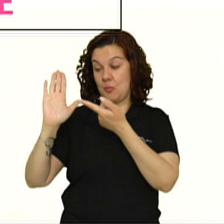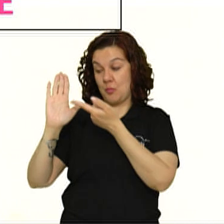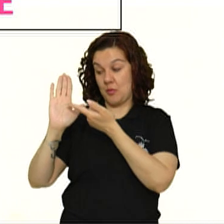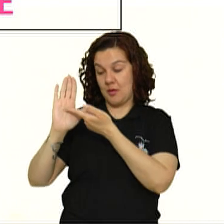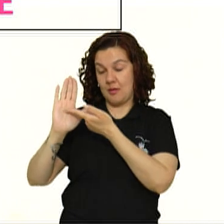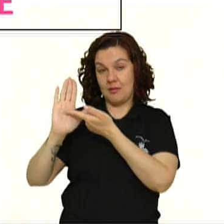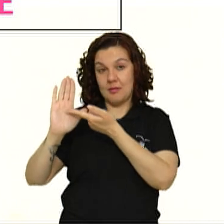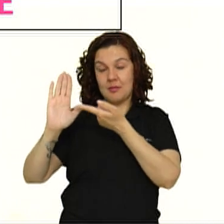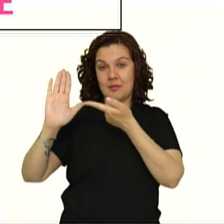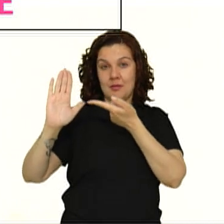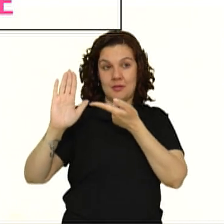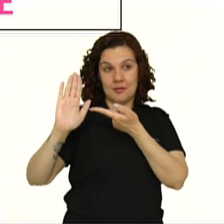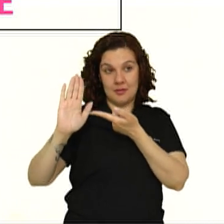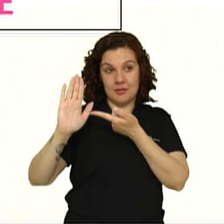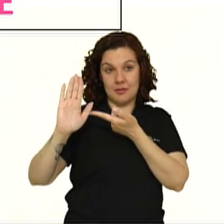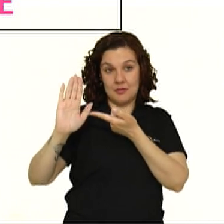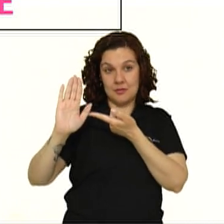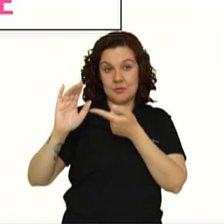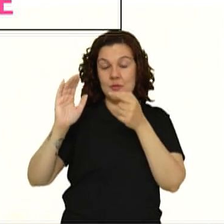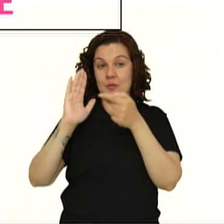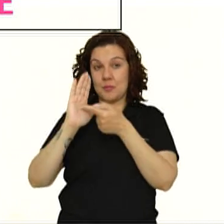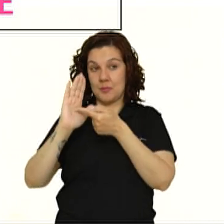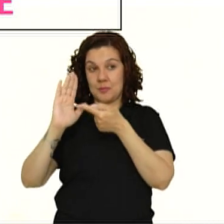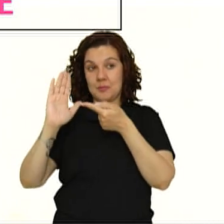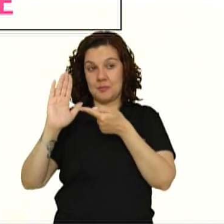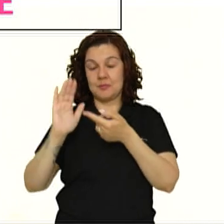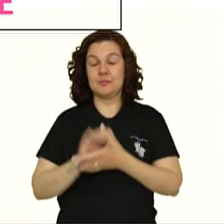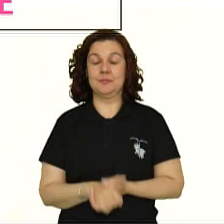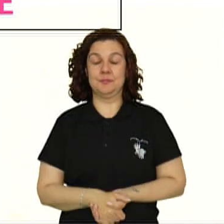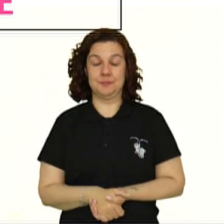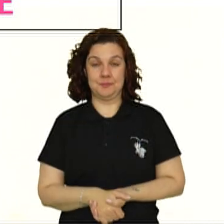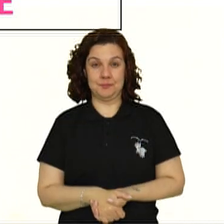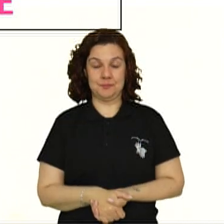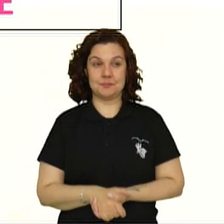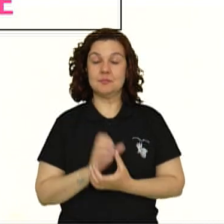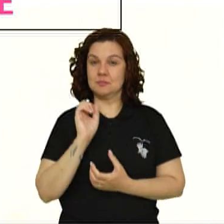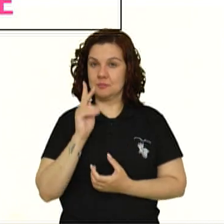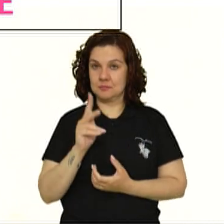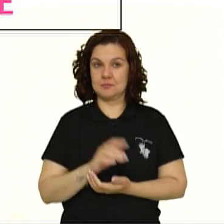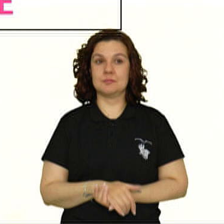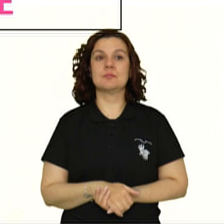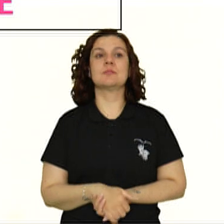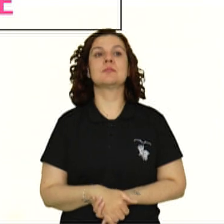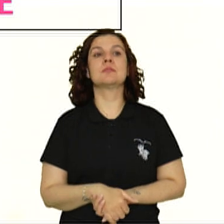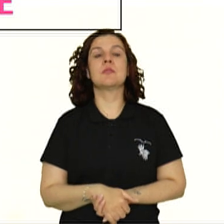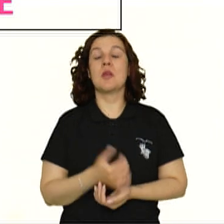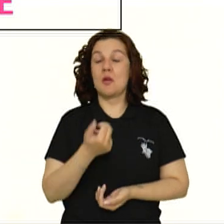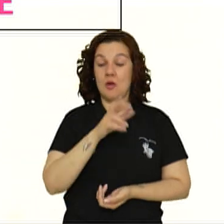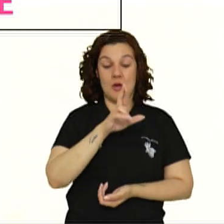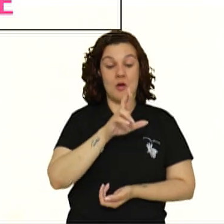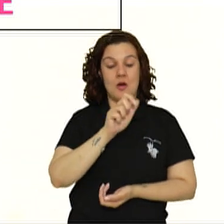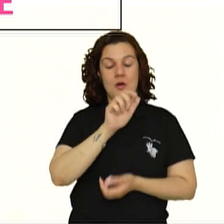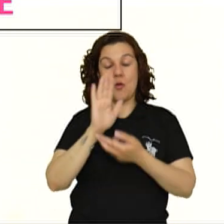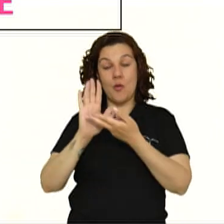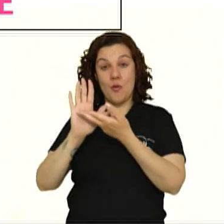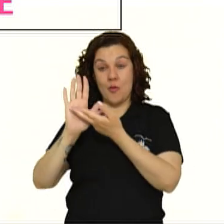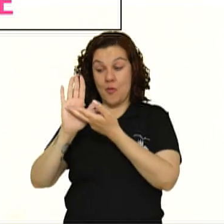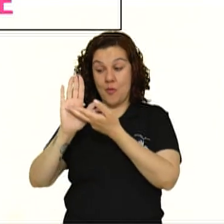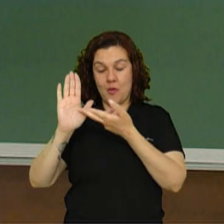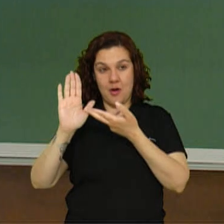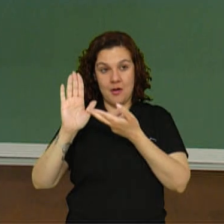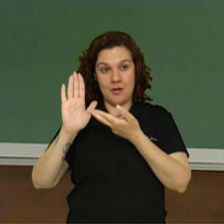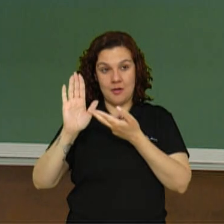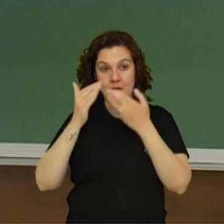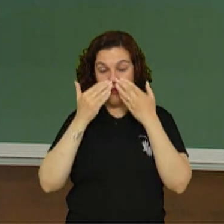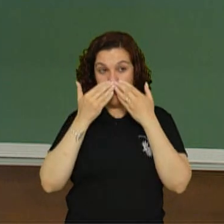médio, ele vai do centro até o ponto médio do lado, certo? Perpendicularmente. E o raio circunscrito